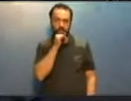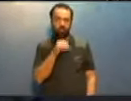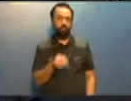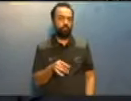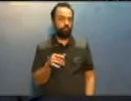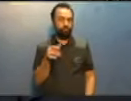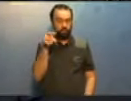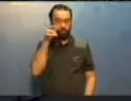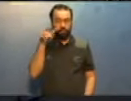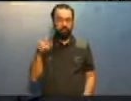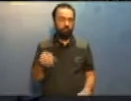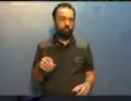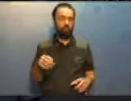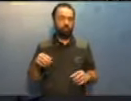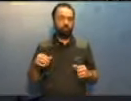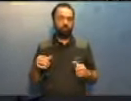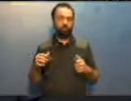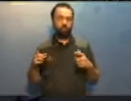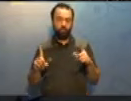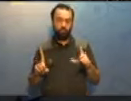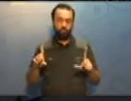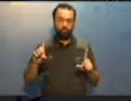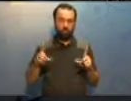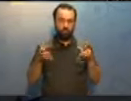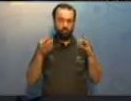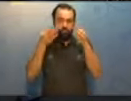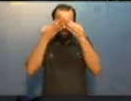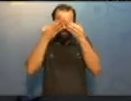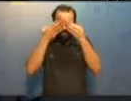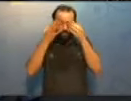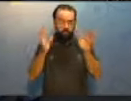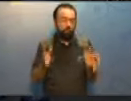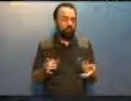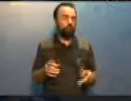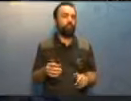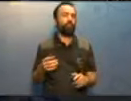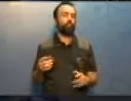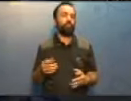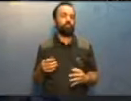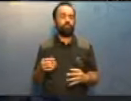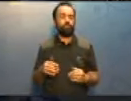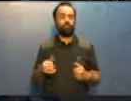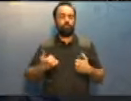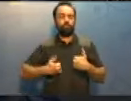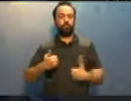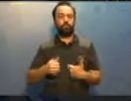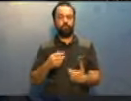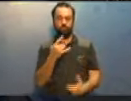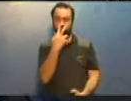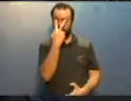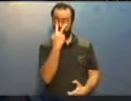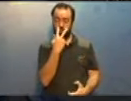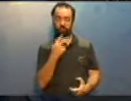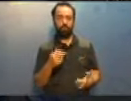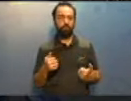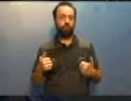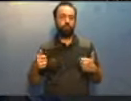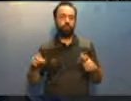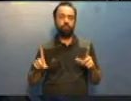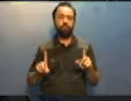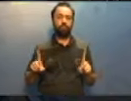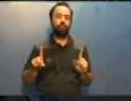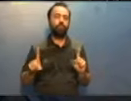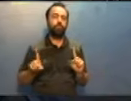Então, aqui nesse exemplo, nós vemos dois jogadores jogando um jogo com os olhos vendados. Isso aqui é um futebol para cegos. Então